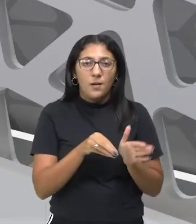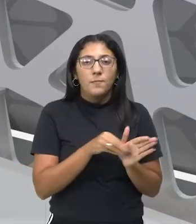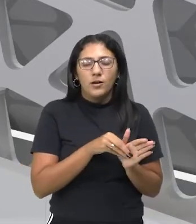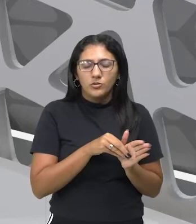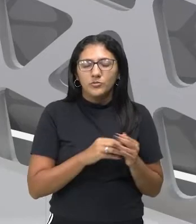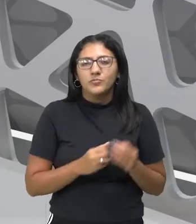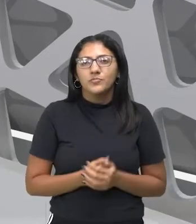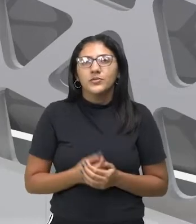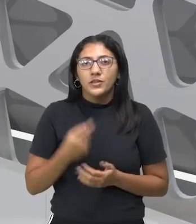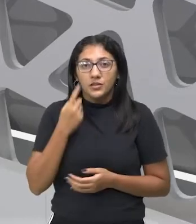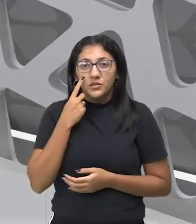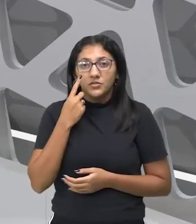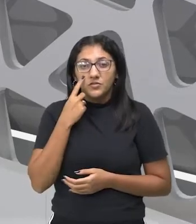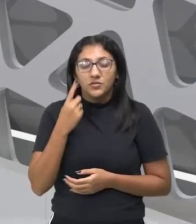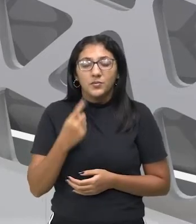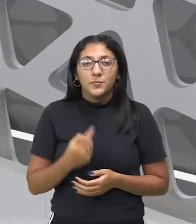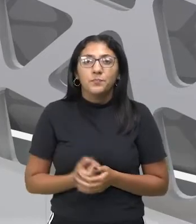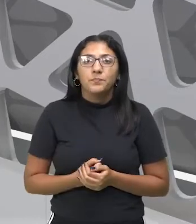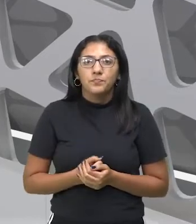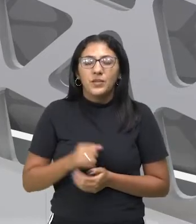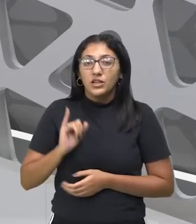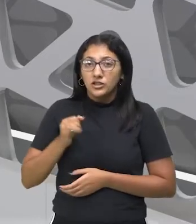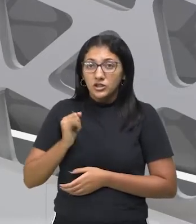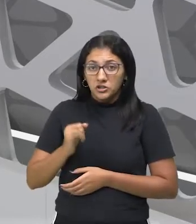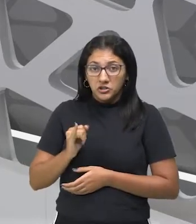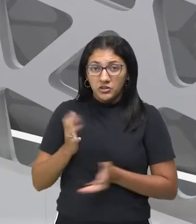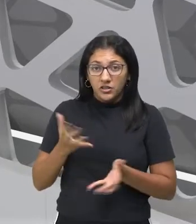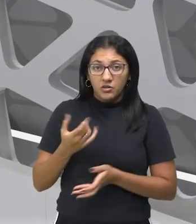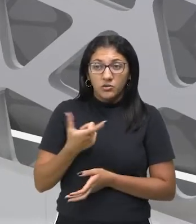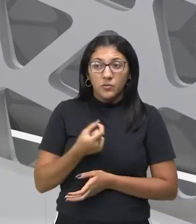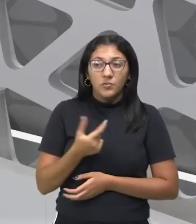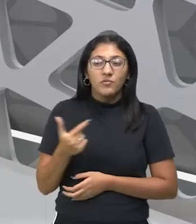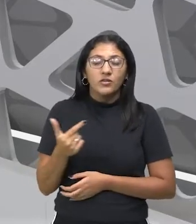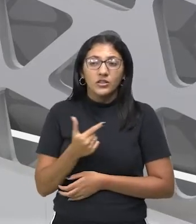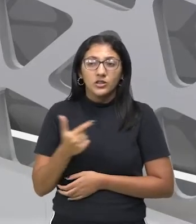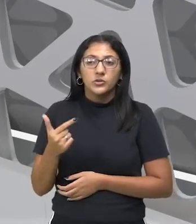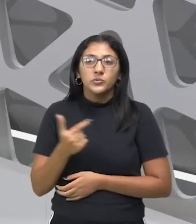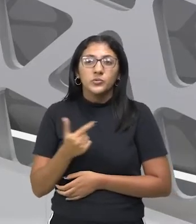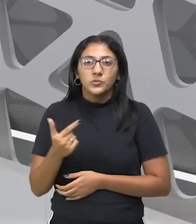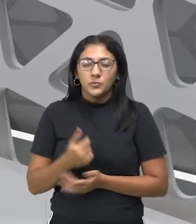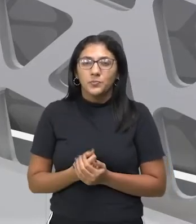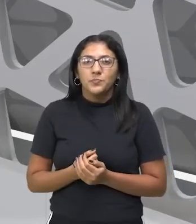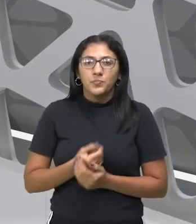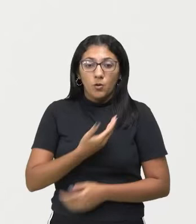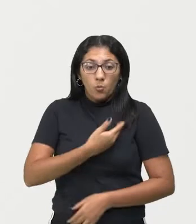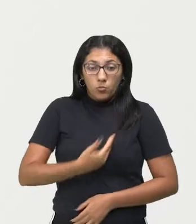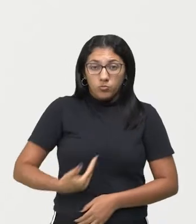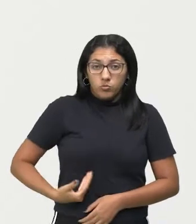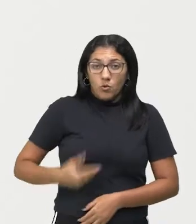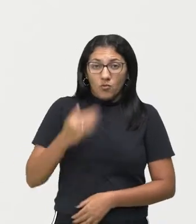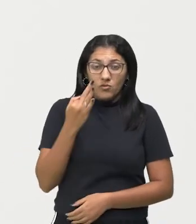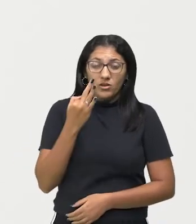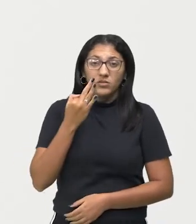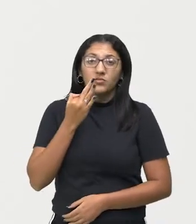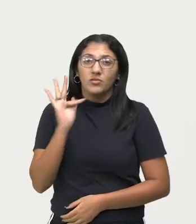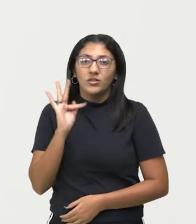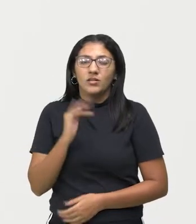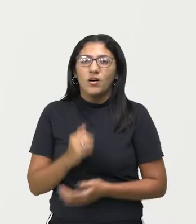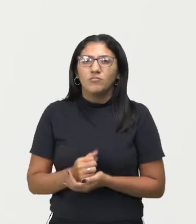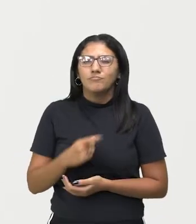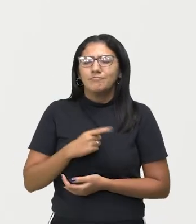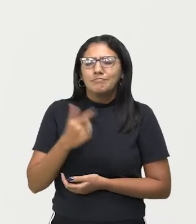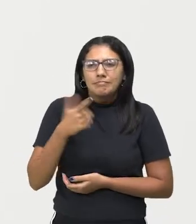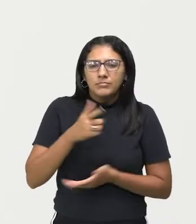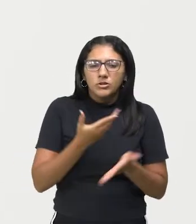o que a gente verifica agora. Então, em janeiro desse ano, de 2022, o governo federal ele voltou a estudar